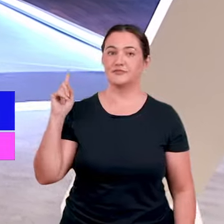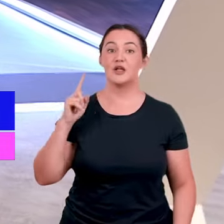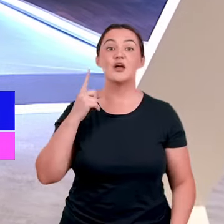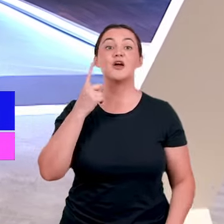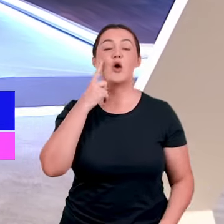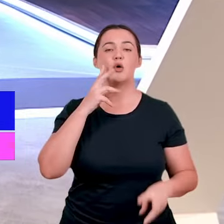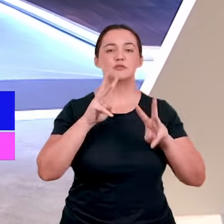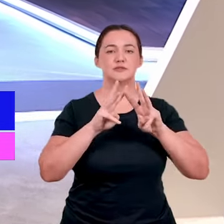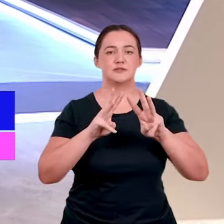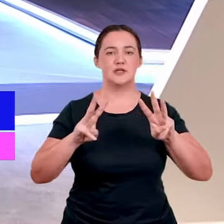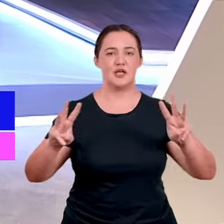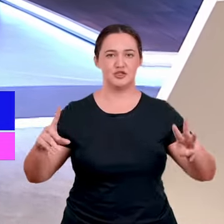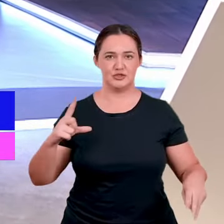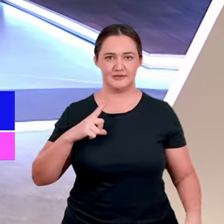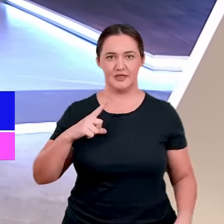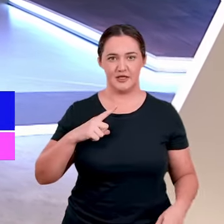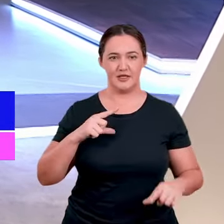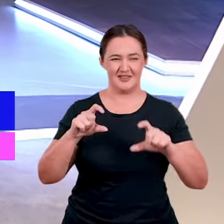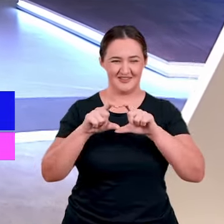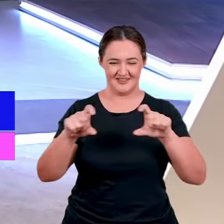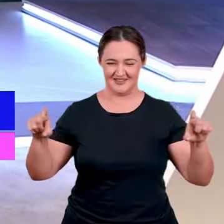Bíblica. O endereço é o seguinte, ó,